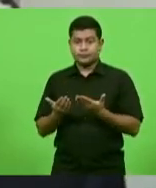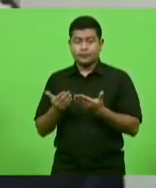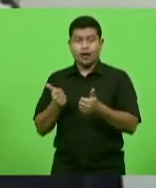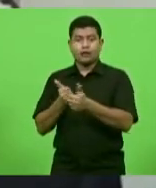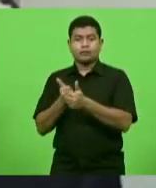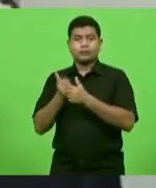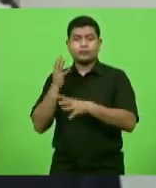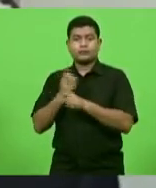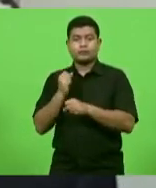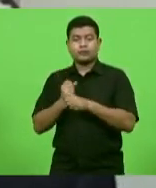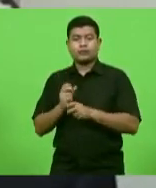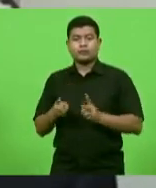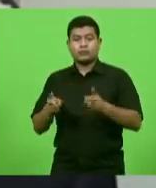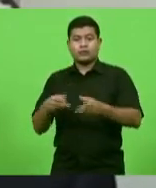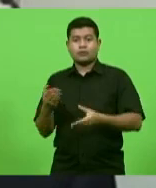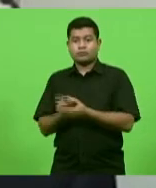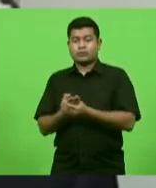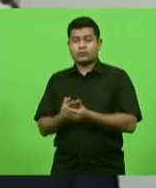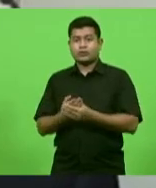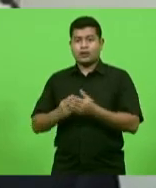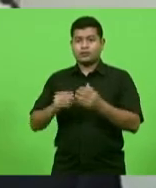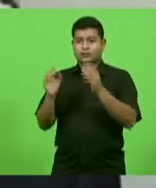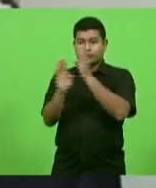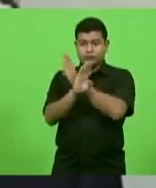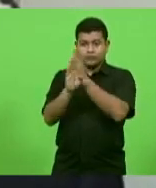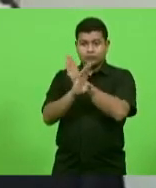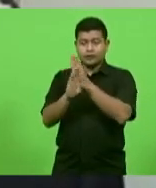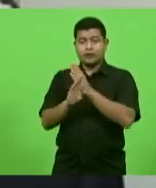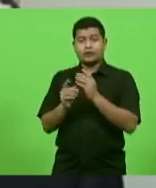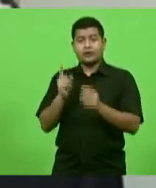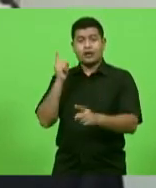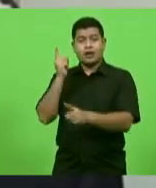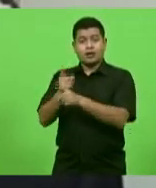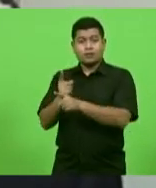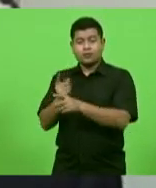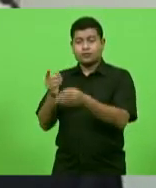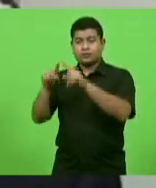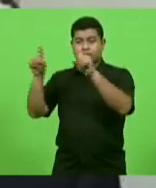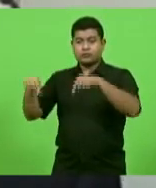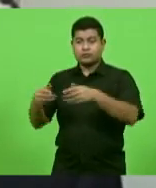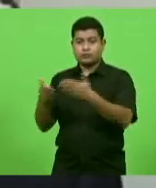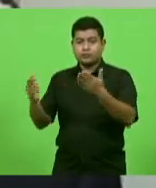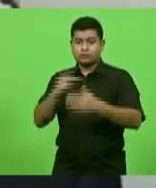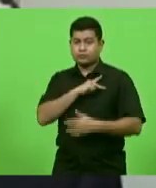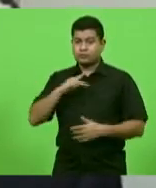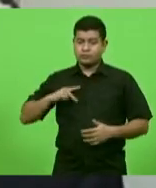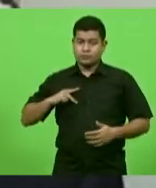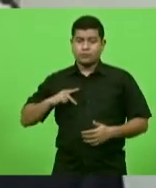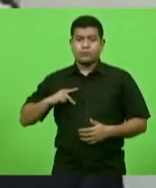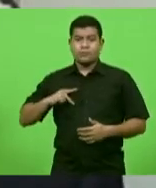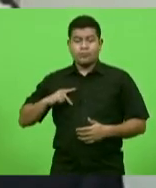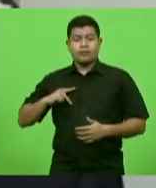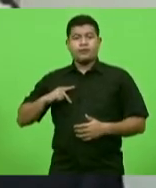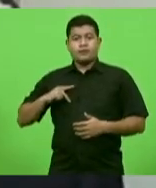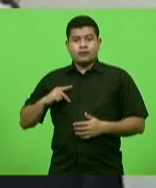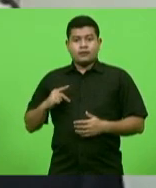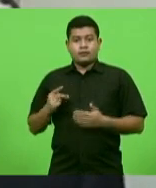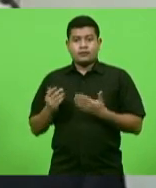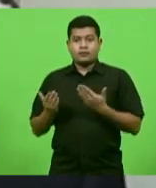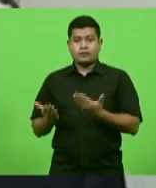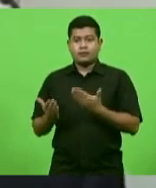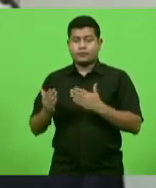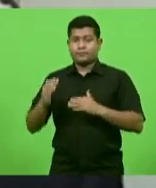de Contas tem dado seguimento ao processo de apuração e responsabilização dos agentes públicos cuja atuação e